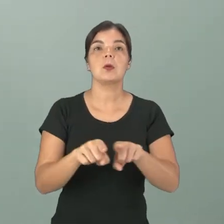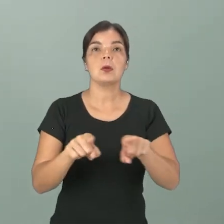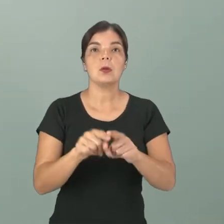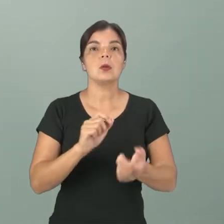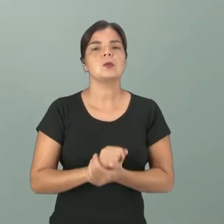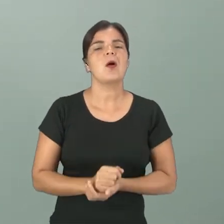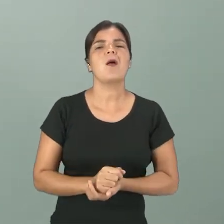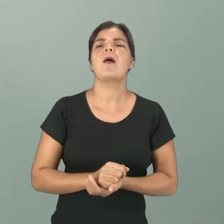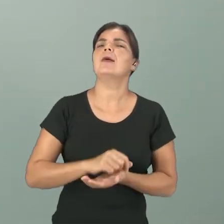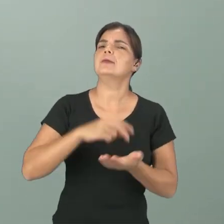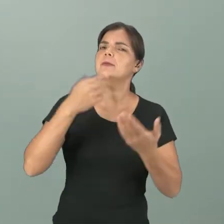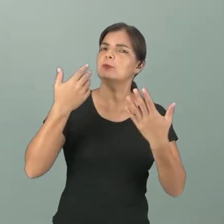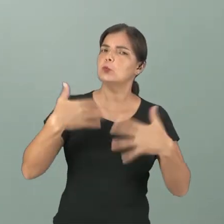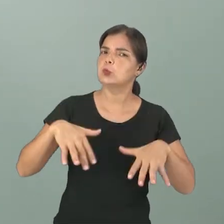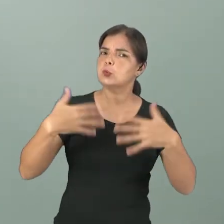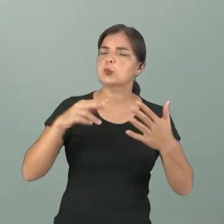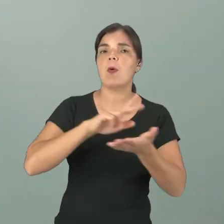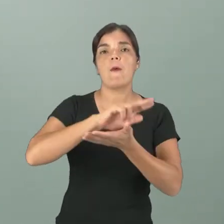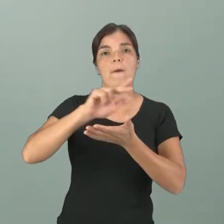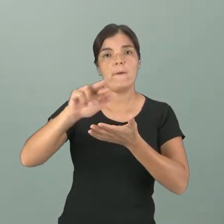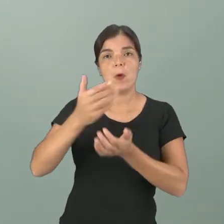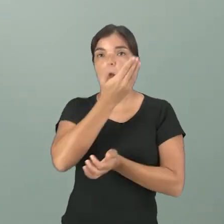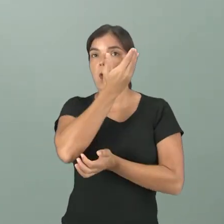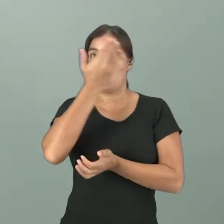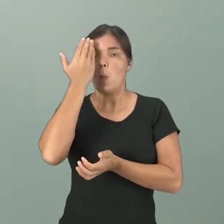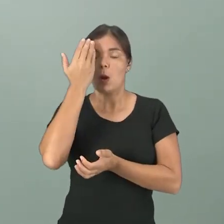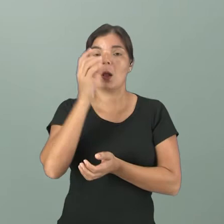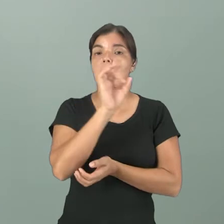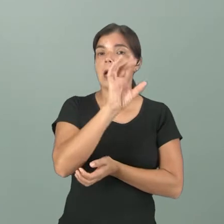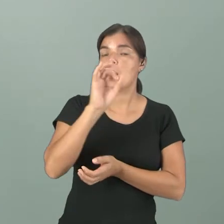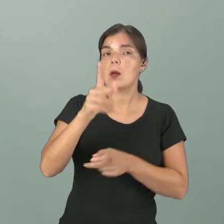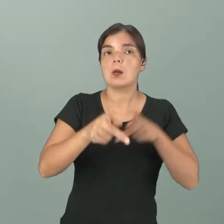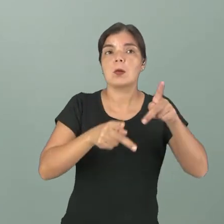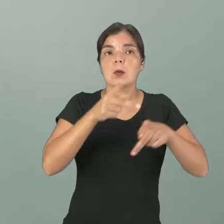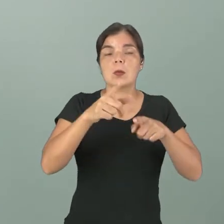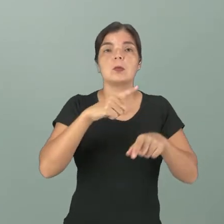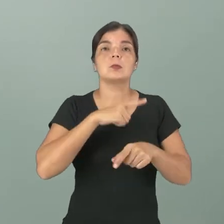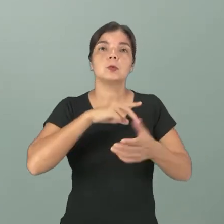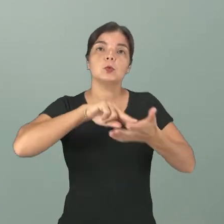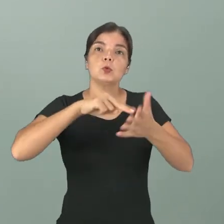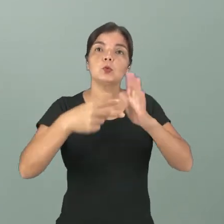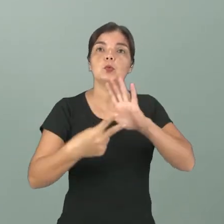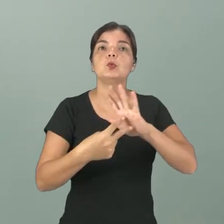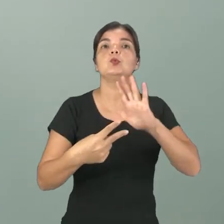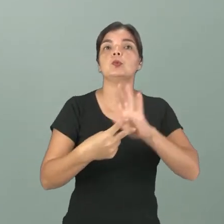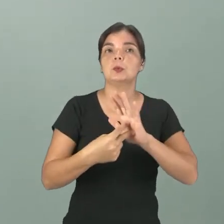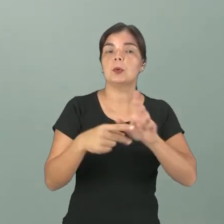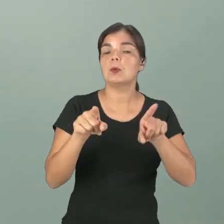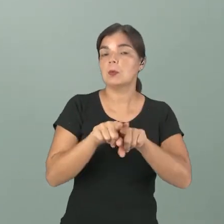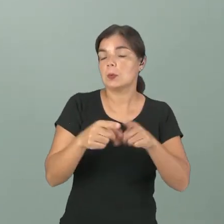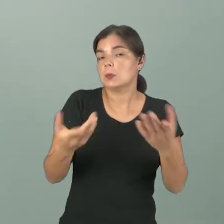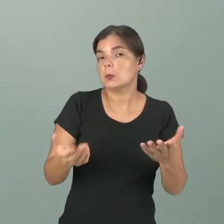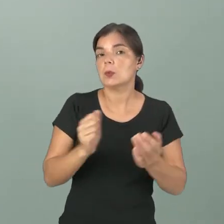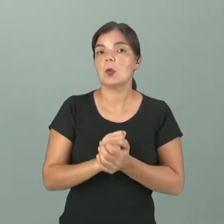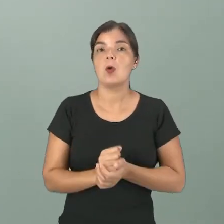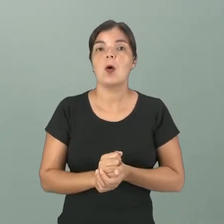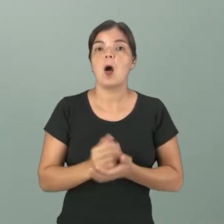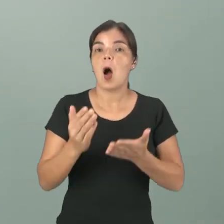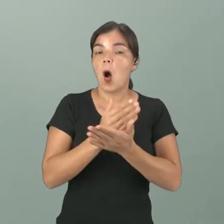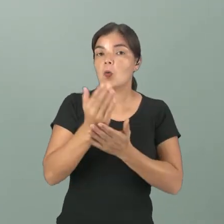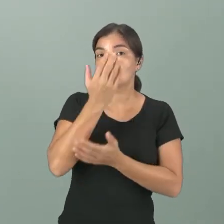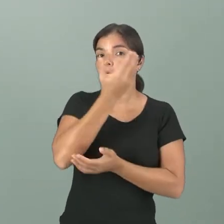então há dezenas de máscaras, cada povo possui dezenas de máscaras com esses significados. Então nós temos